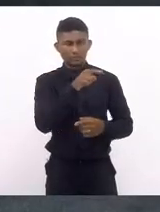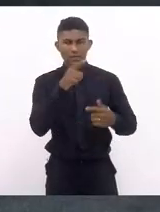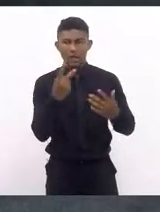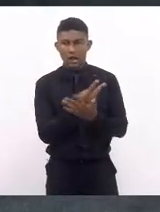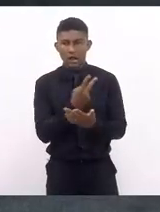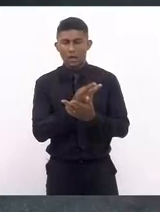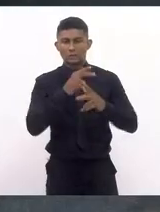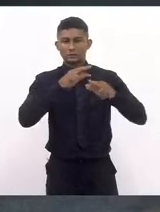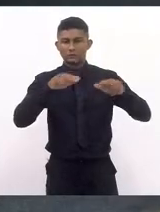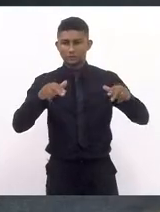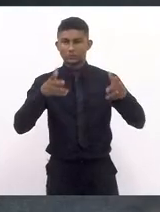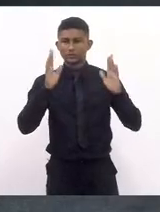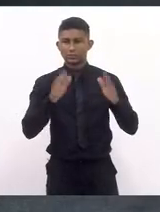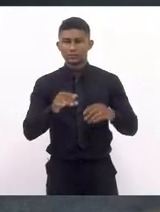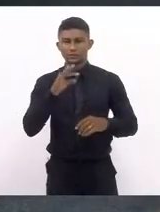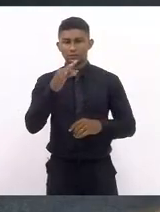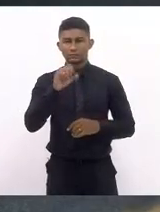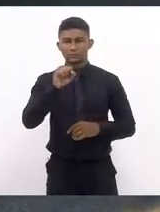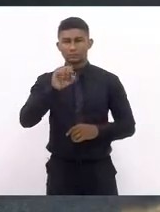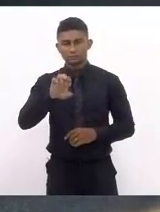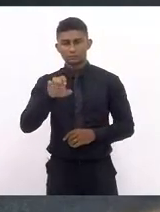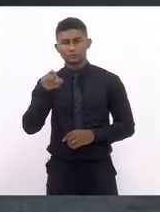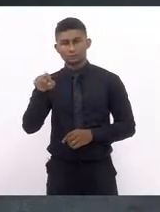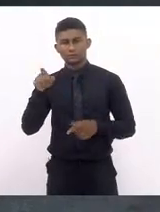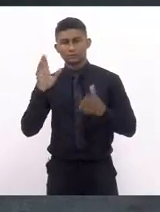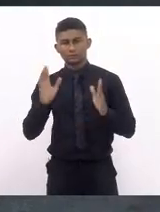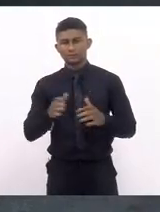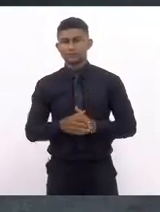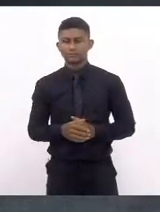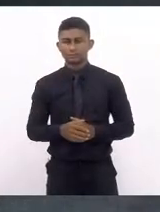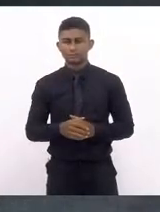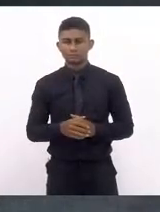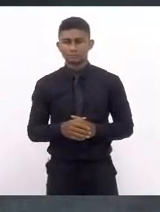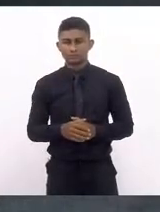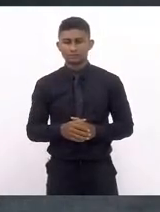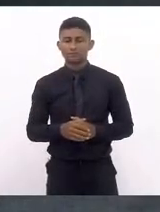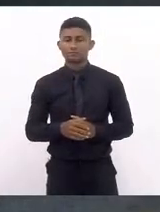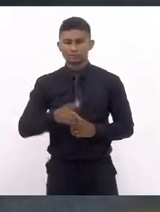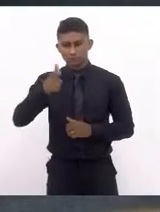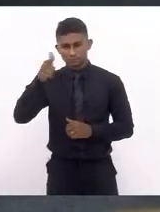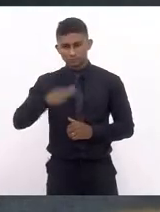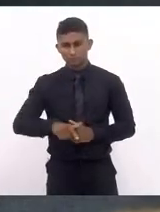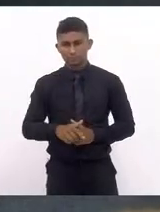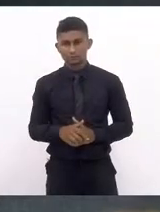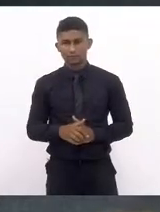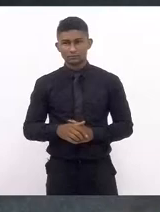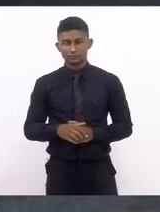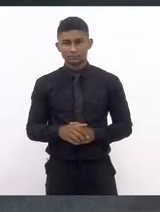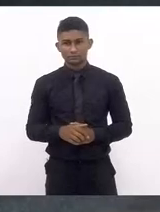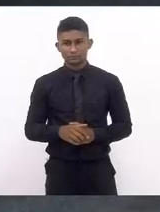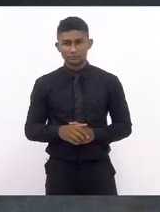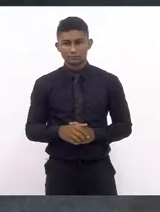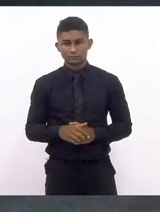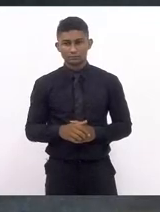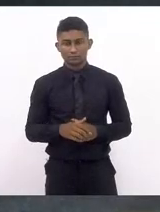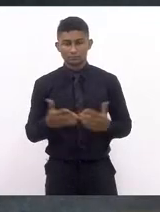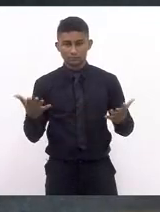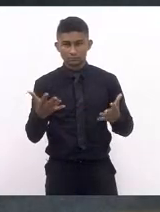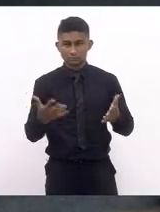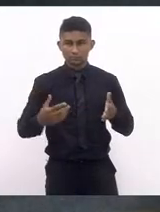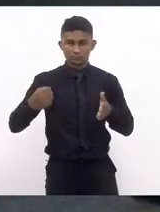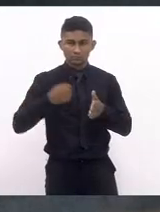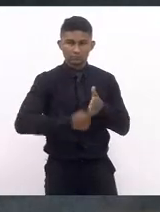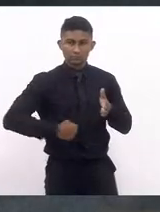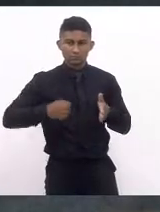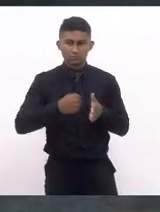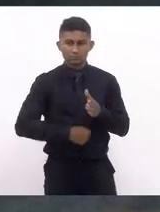que a sua mão do terceiro assim alto mais ainda o seu presidente a luta de hoje